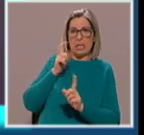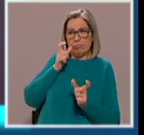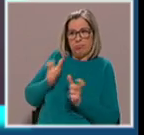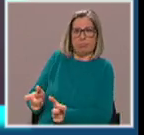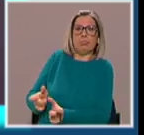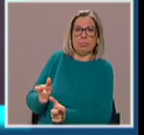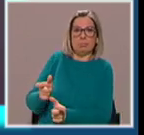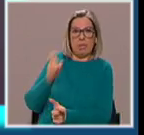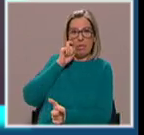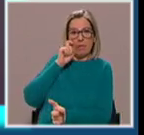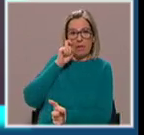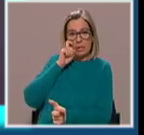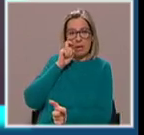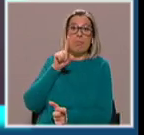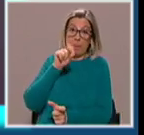cancerígenas.